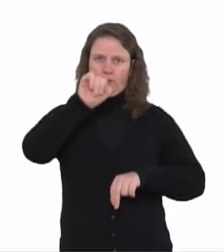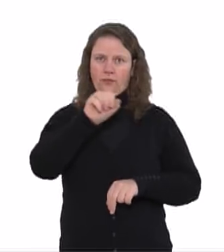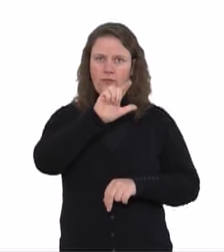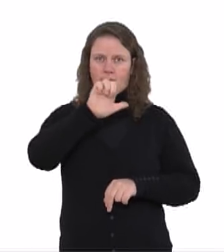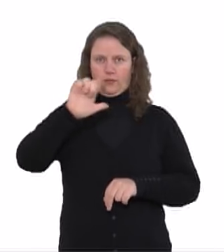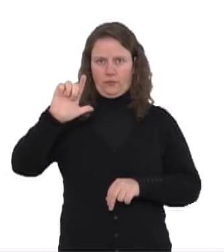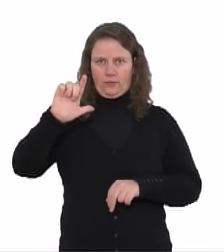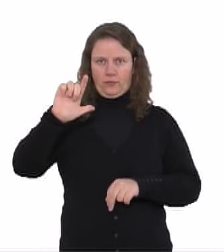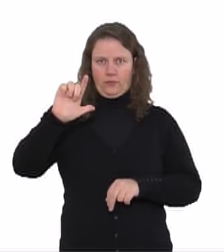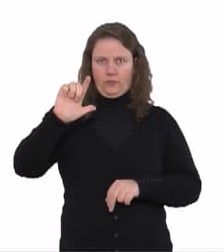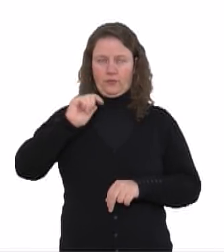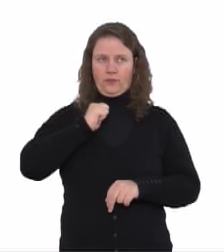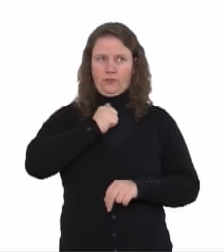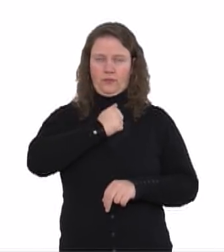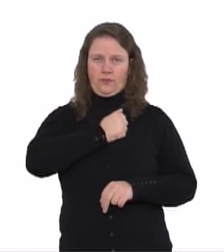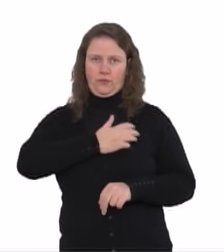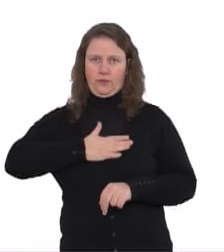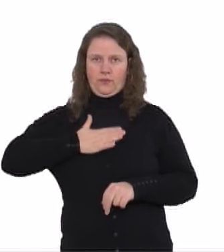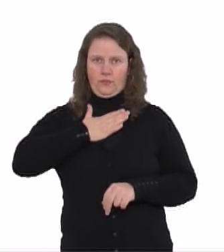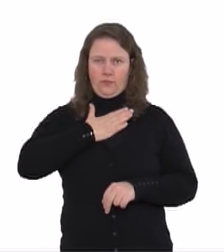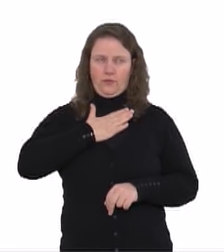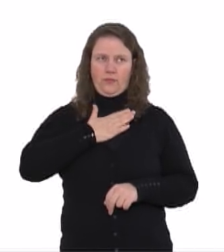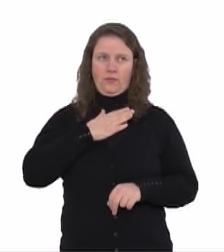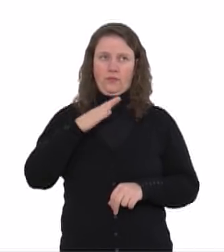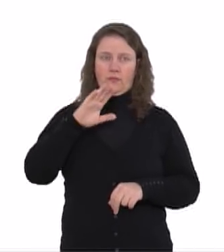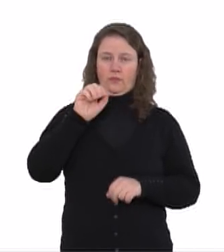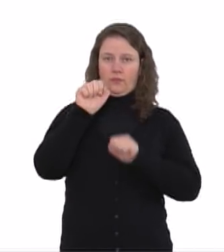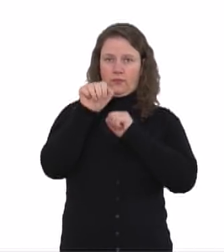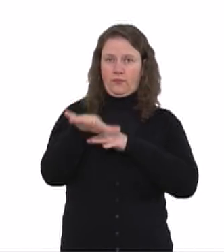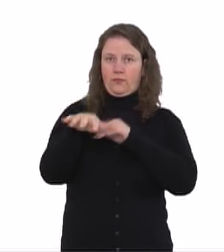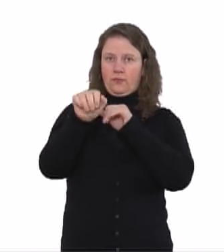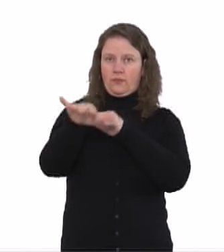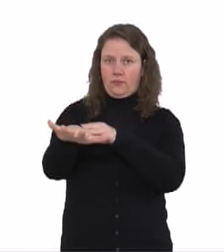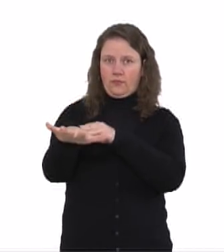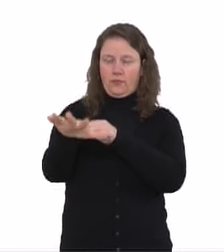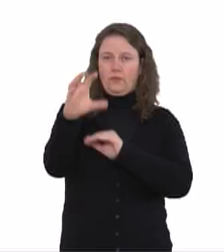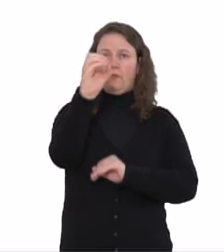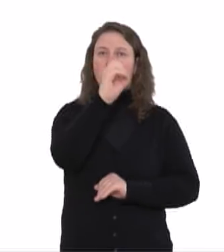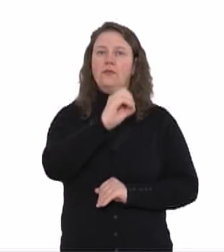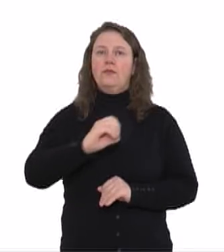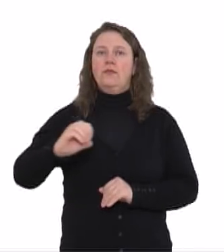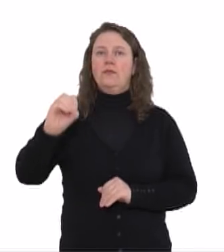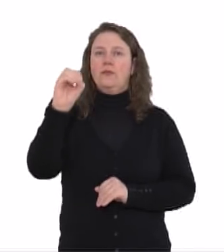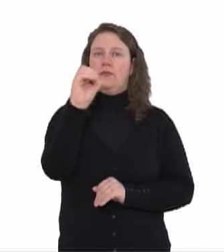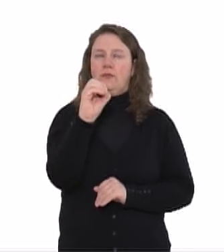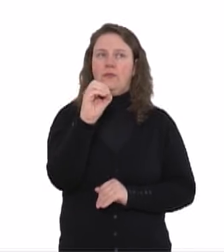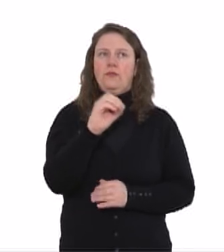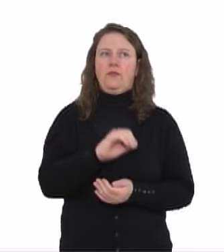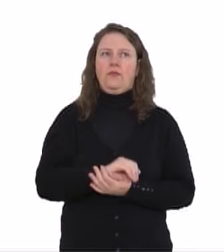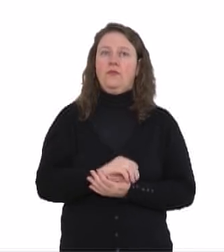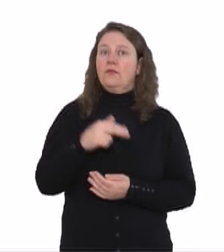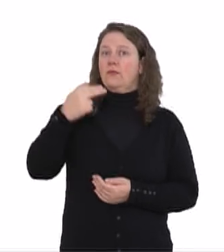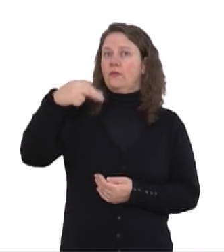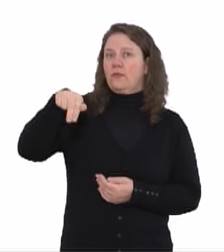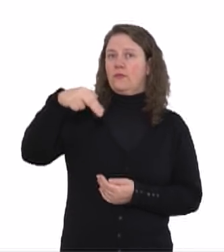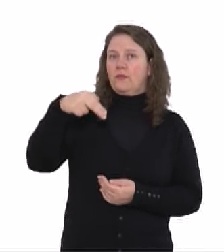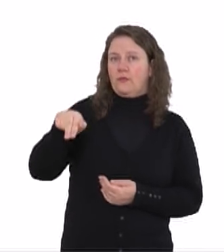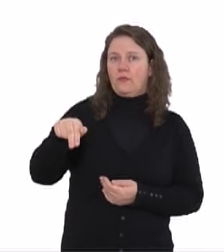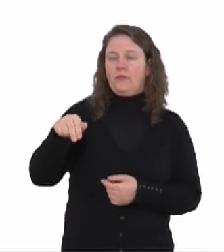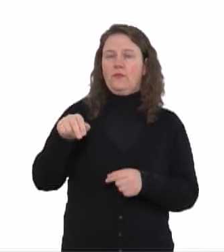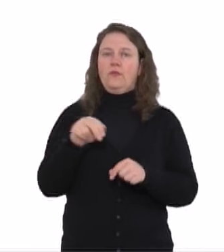July, August, September, October,